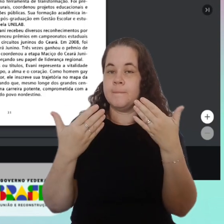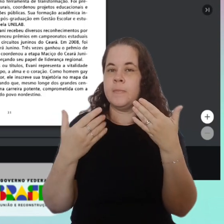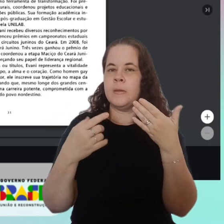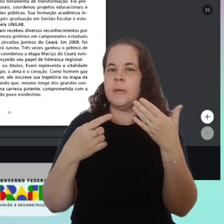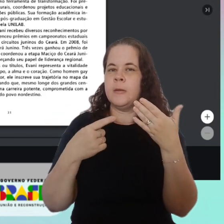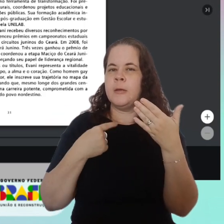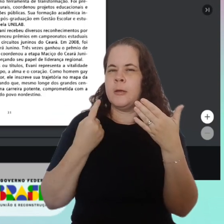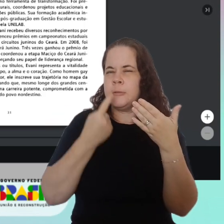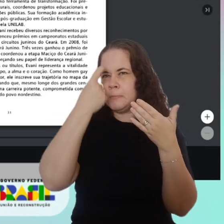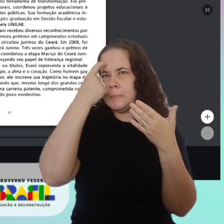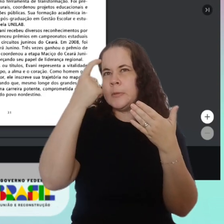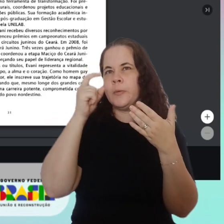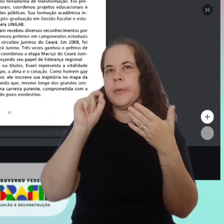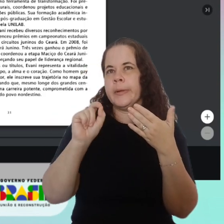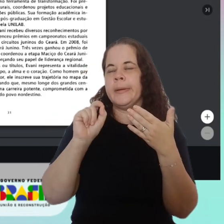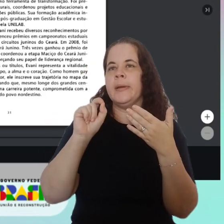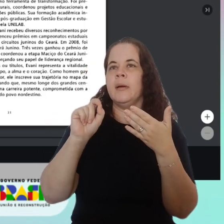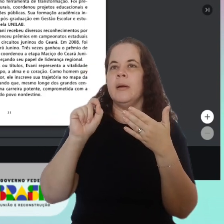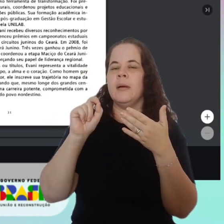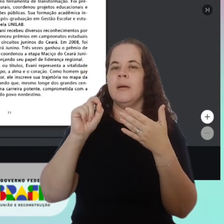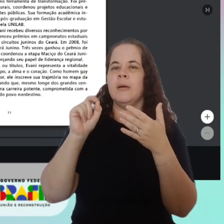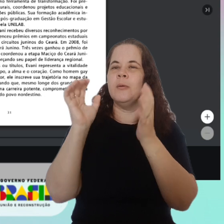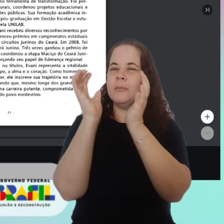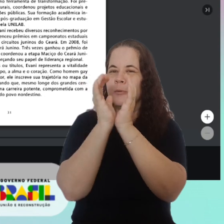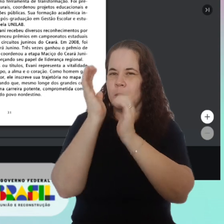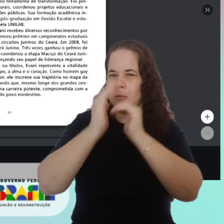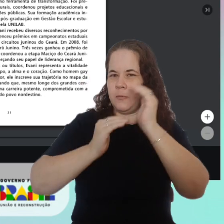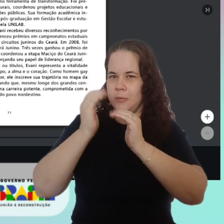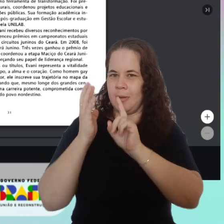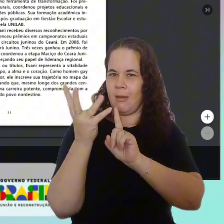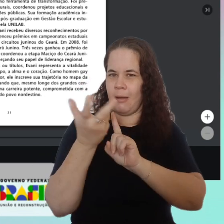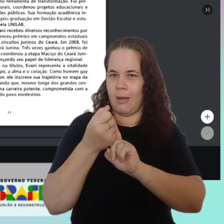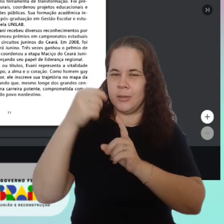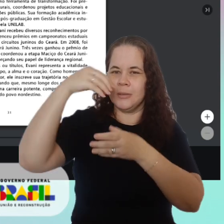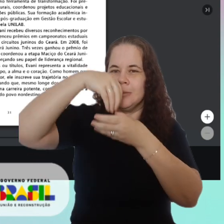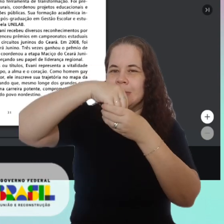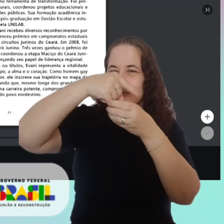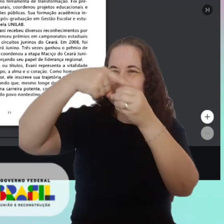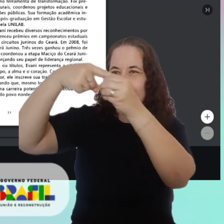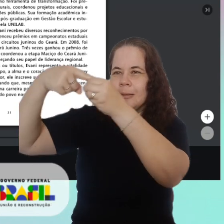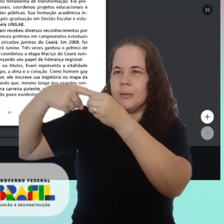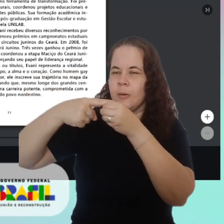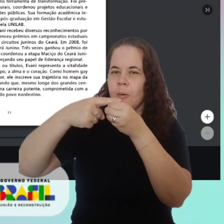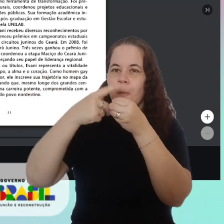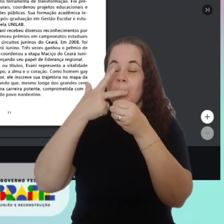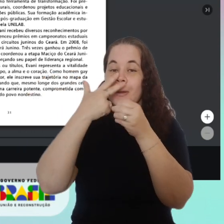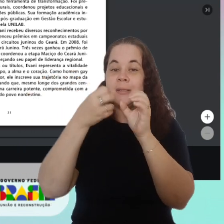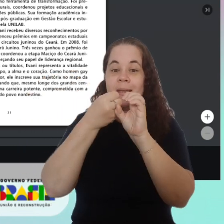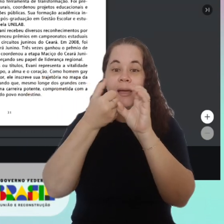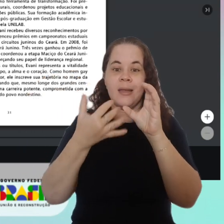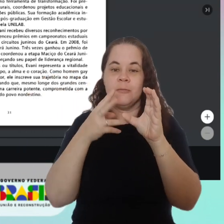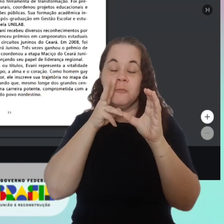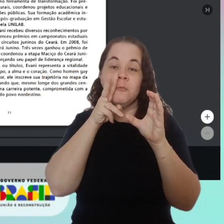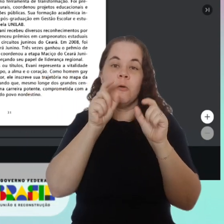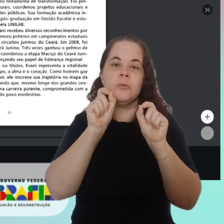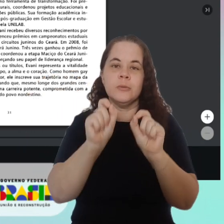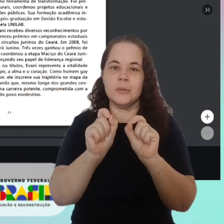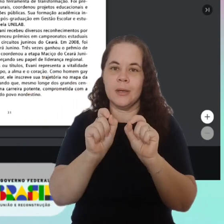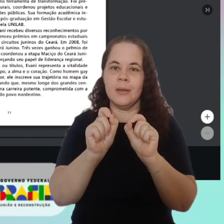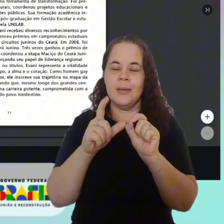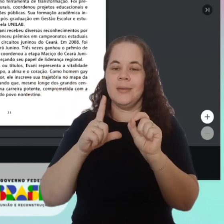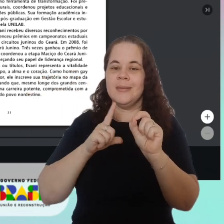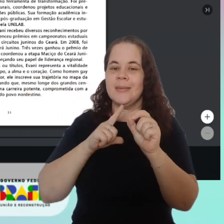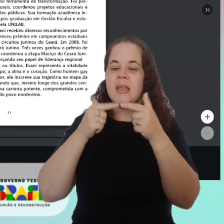os artistas do interior, eles têm uma característica muito intensa, que é de fazer parte de